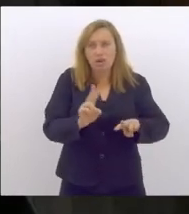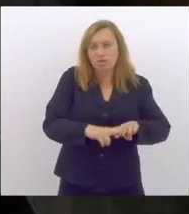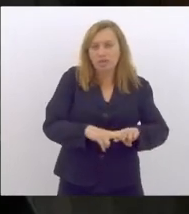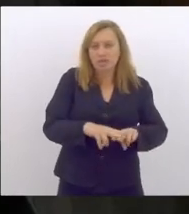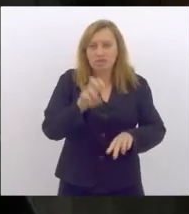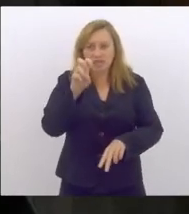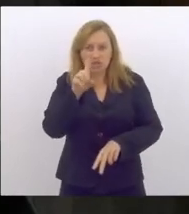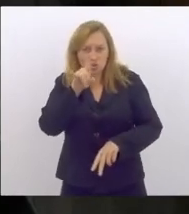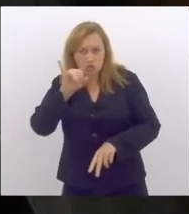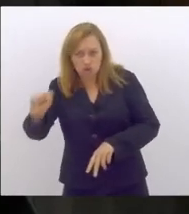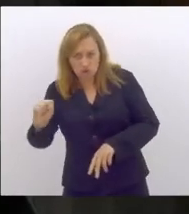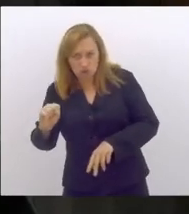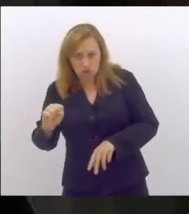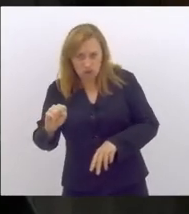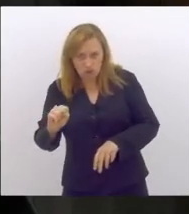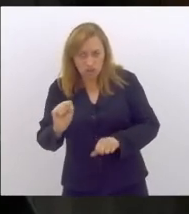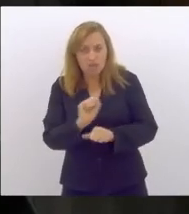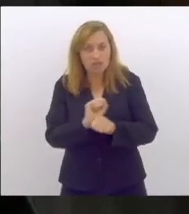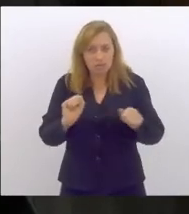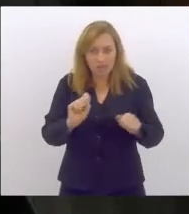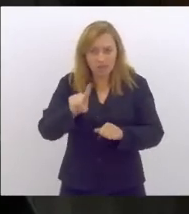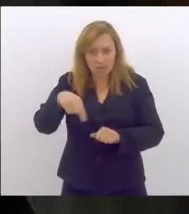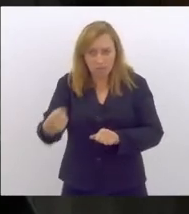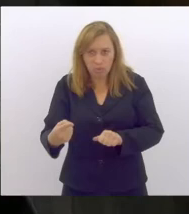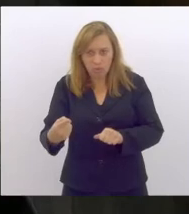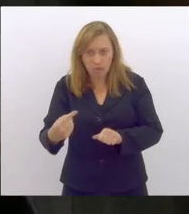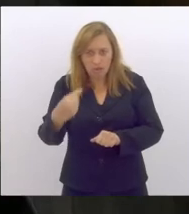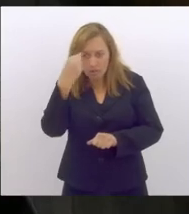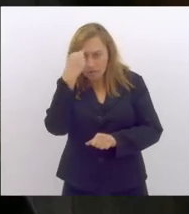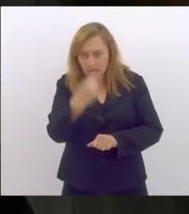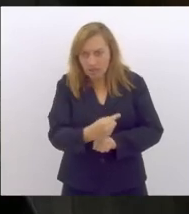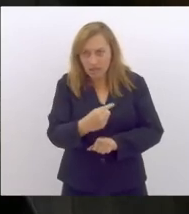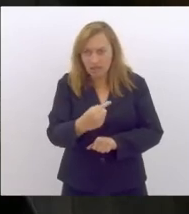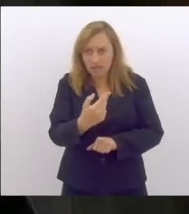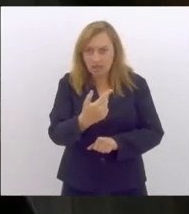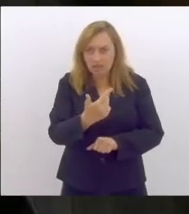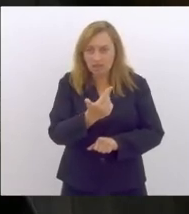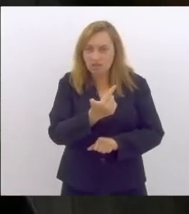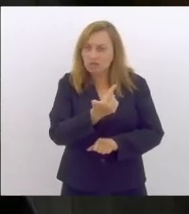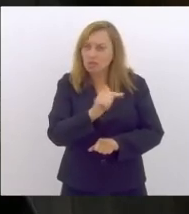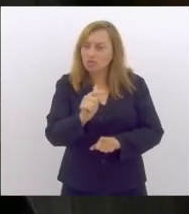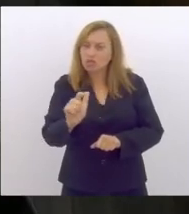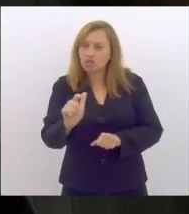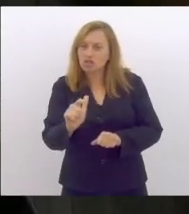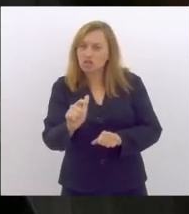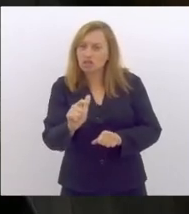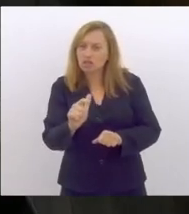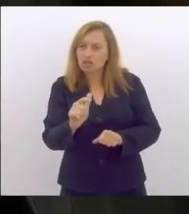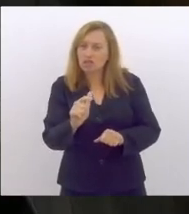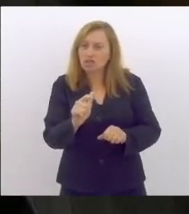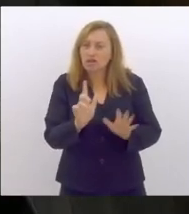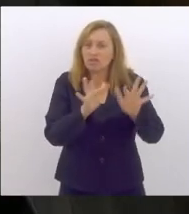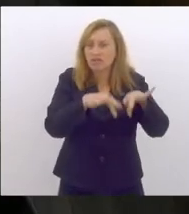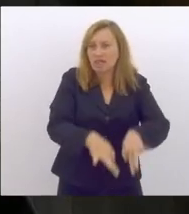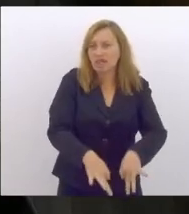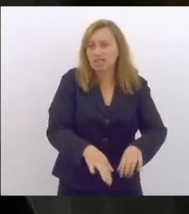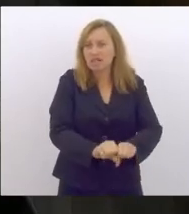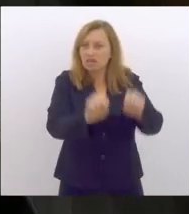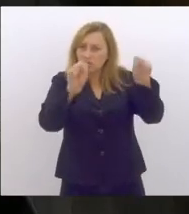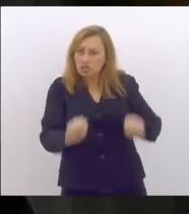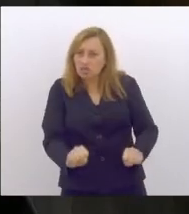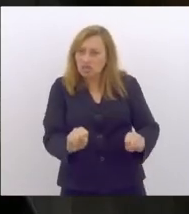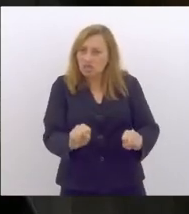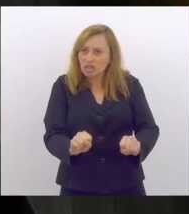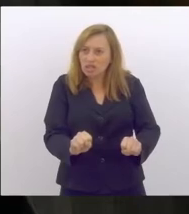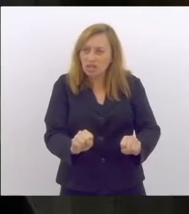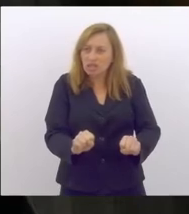e foi sopro para o habeas corpus Como eu disse aqui está uma andar de prisão não tinha sido dado baixa do sistema constava ainda como